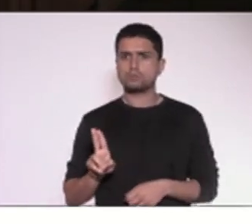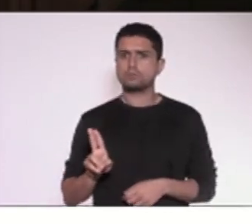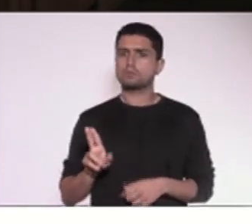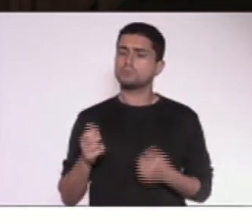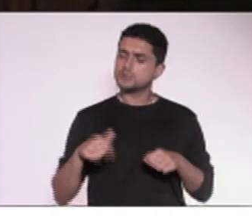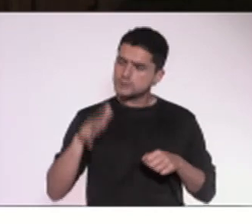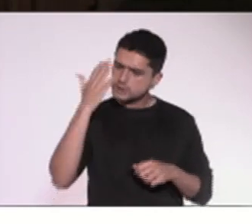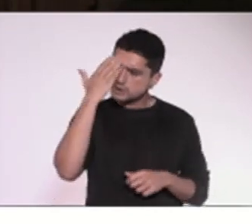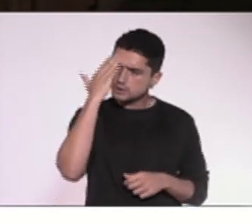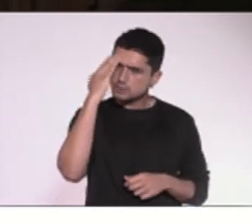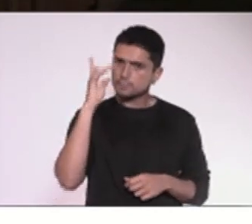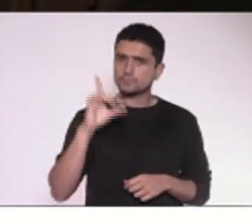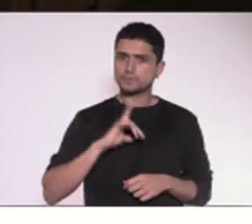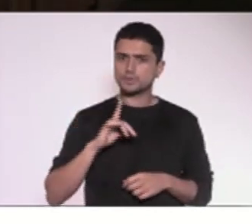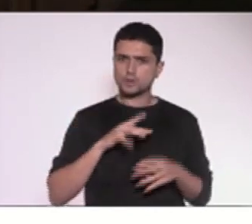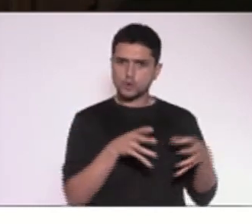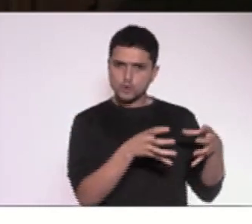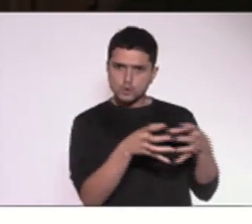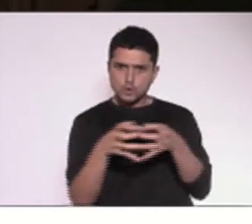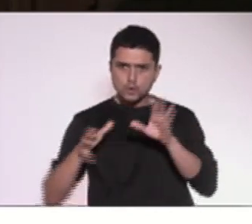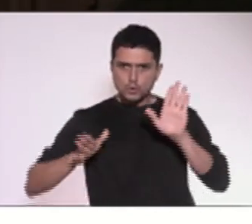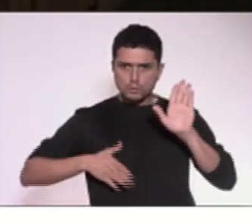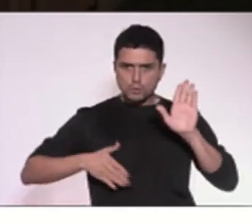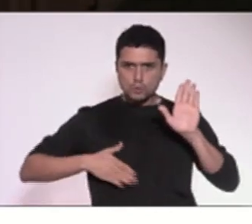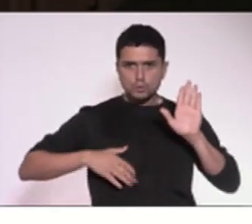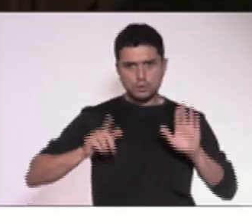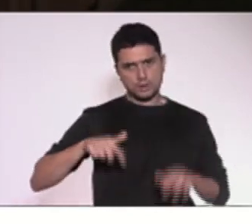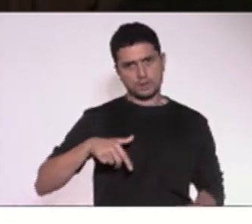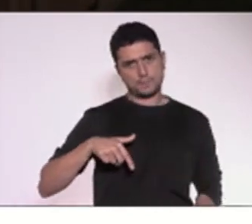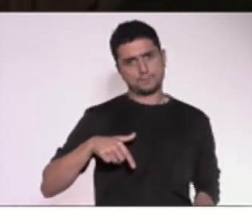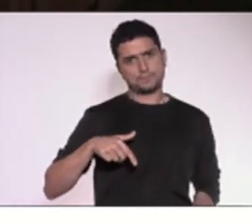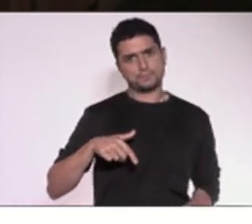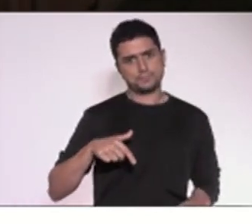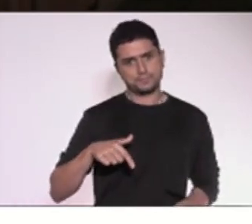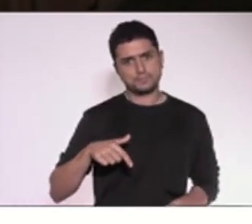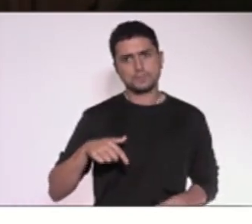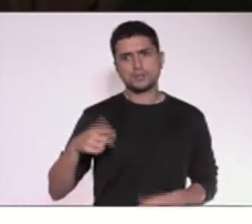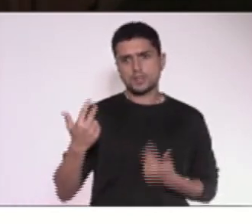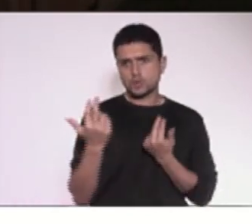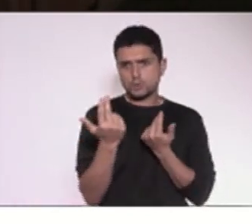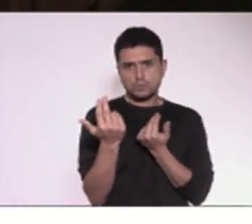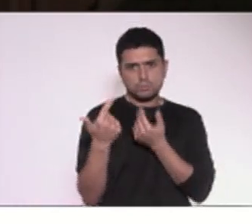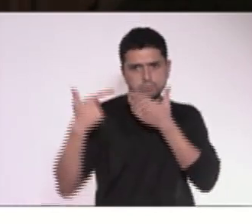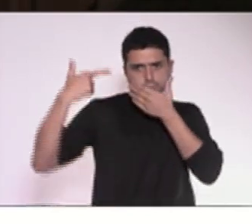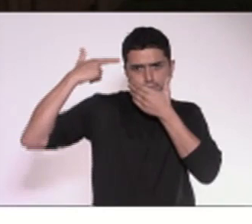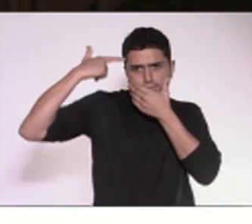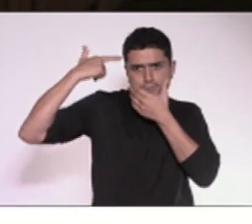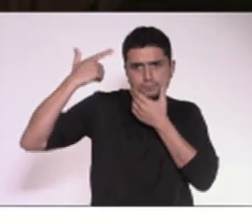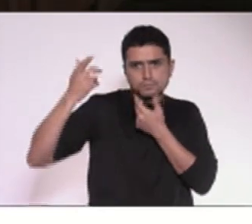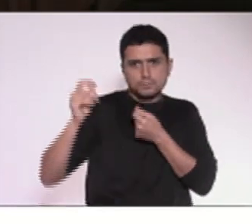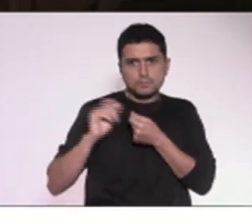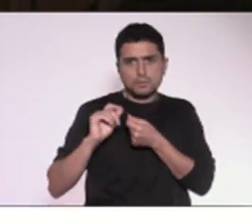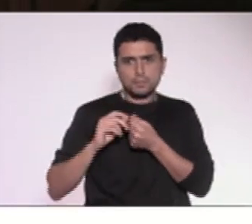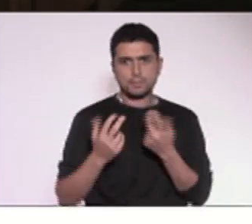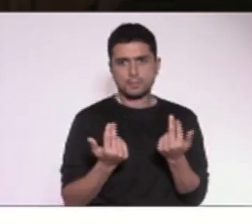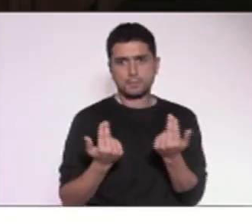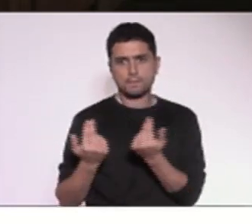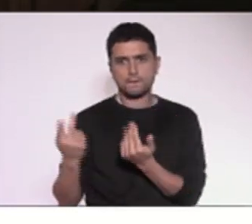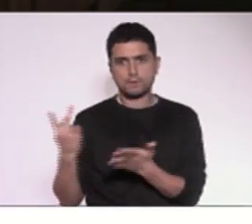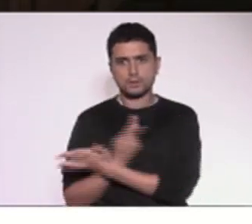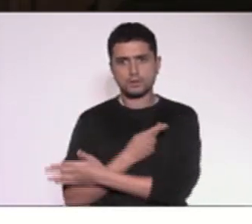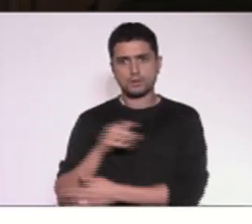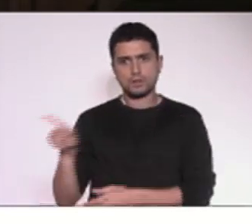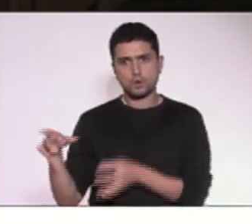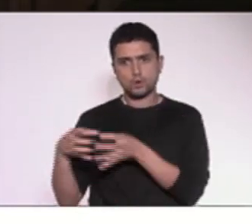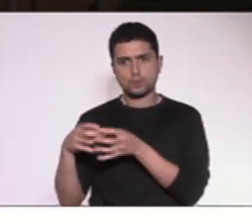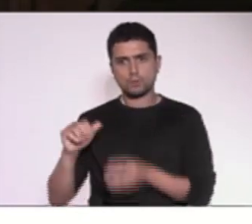nas comunidades são facções narcoterroristas e façam aquilo que fizeram com grupos como a Al-Qaeda e grupos